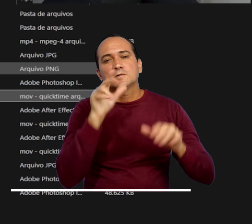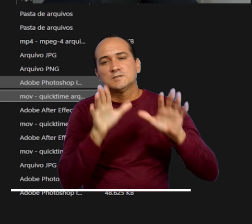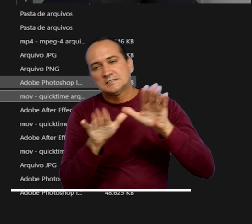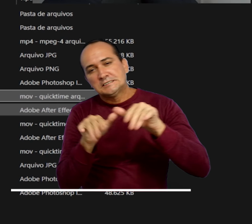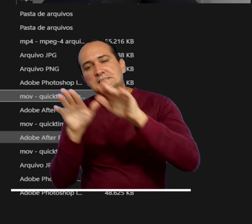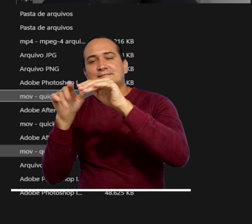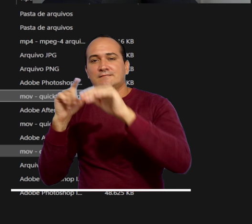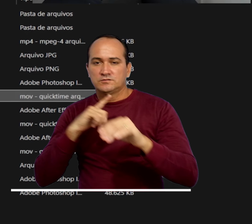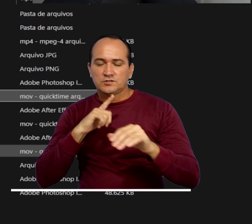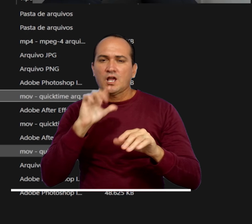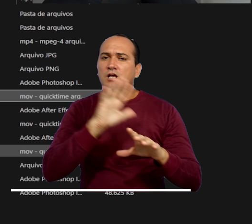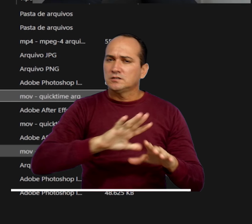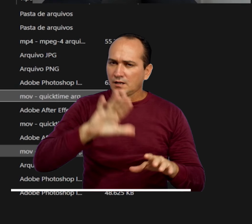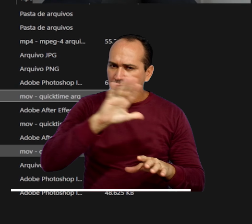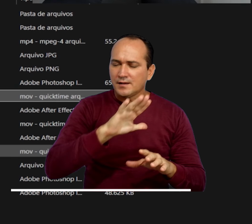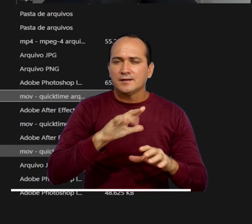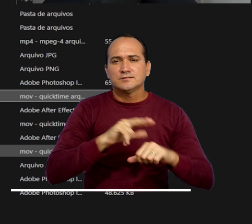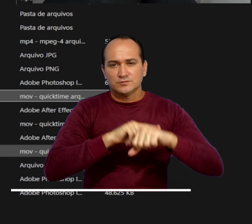para vocês.